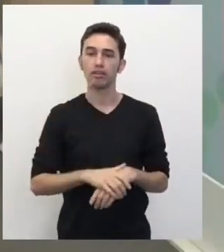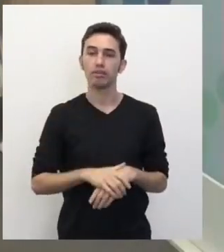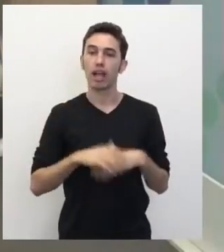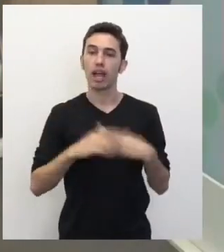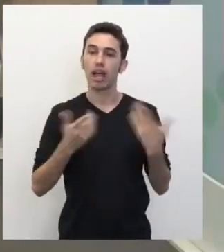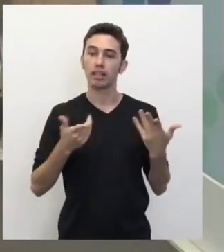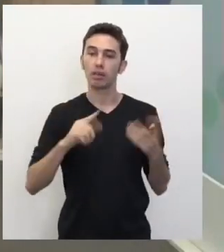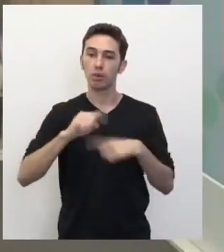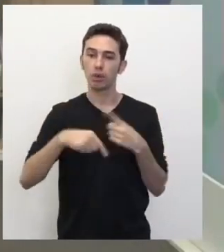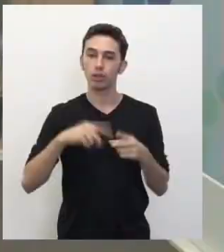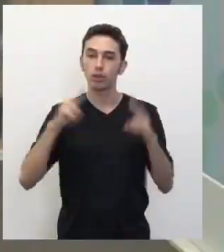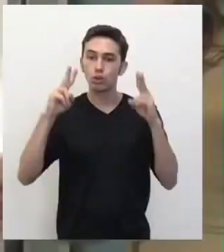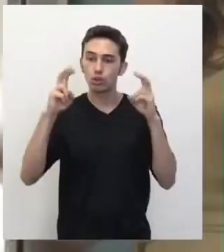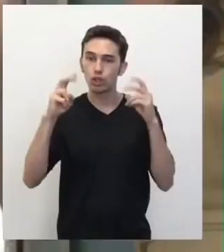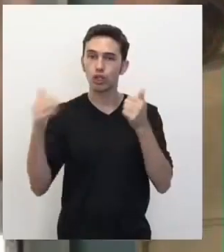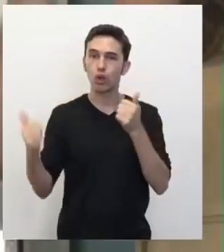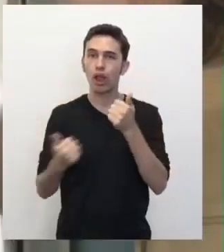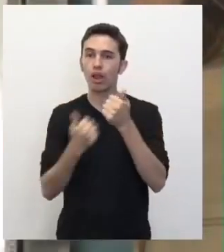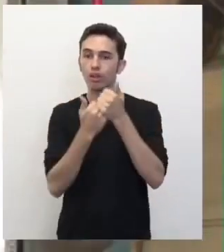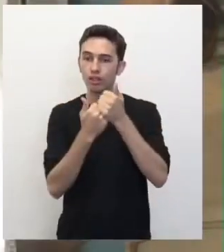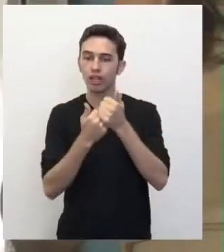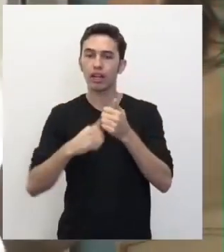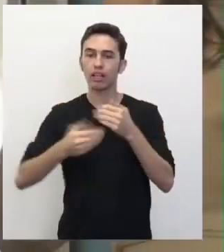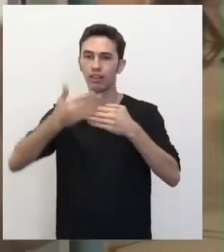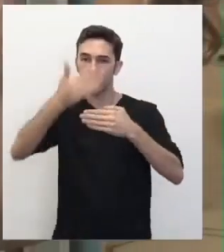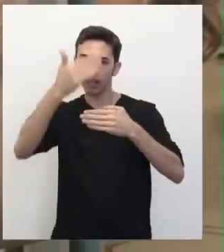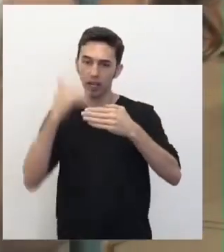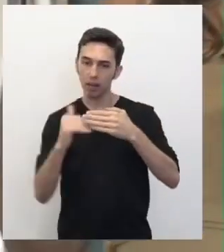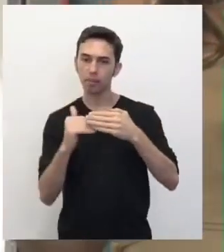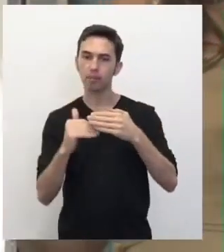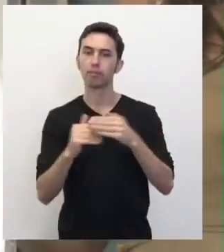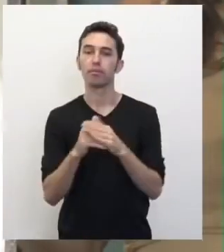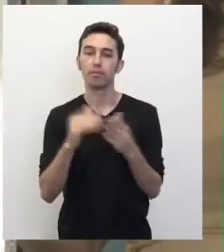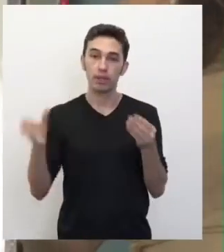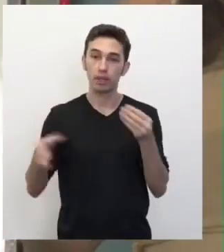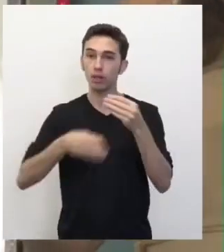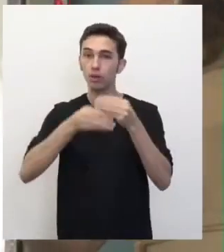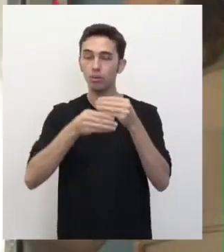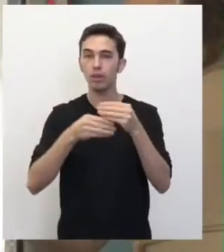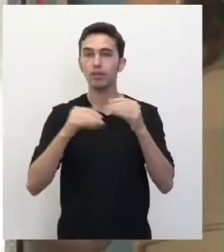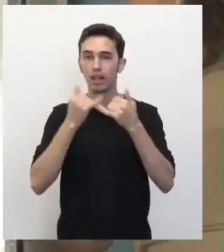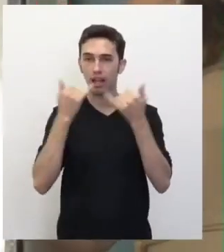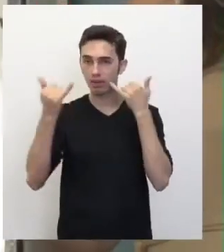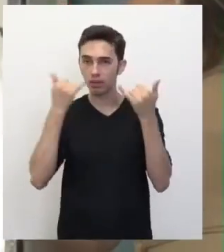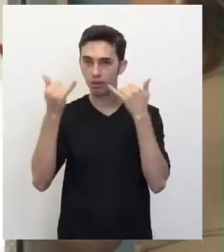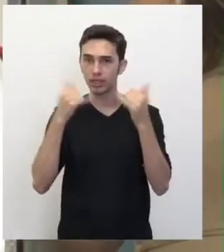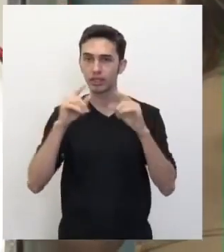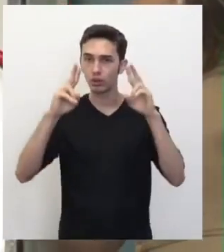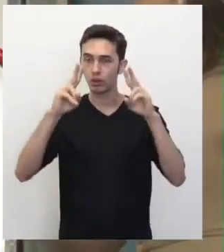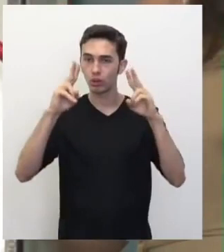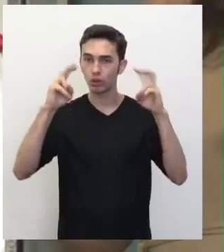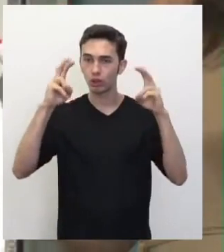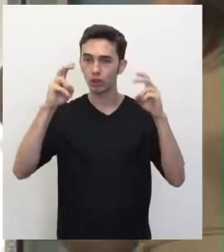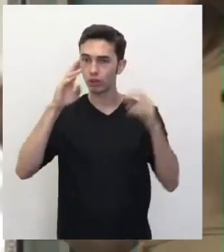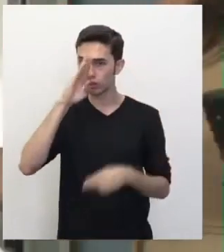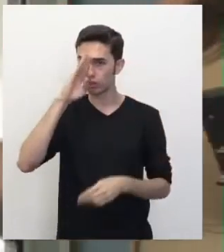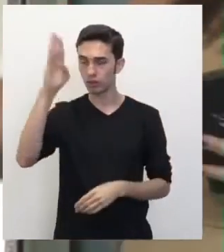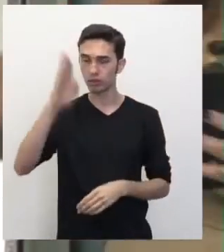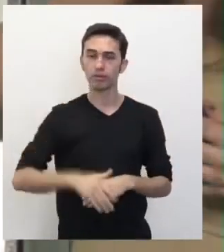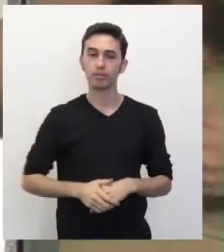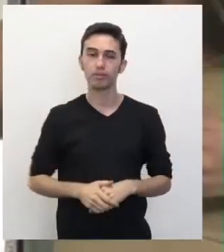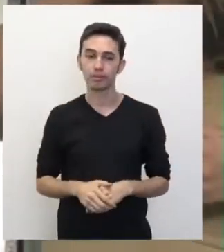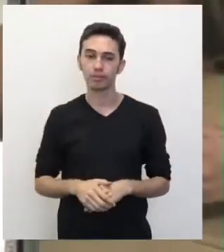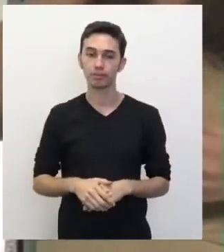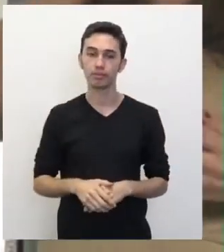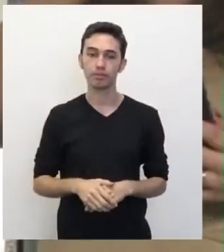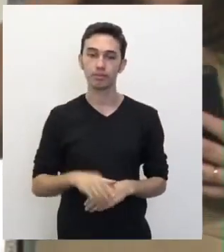título auxiliar, que é o que vem embaixo aí para complementar aí a informação do nosso título principal, certo?